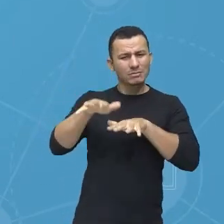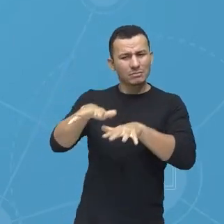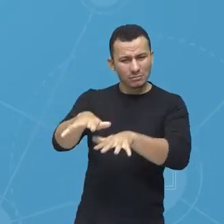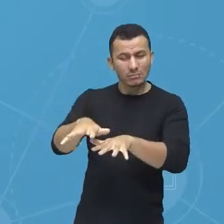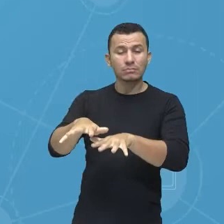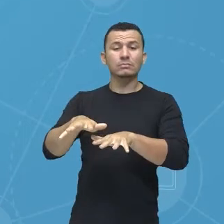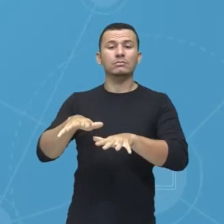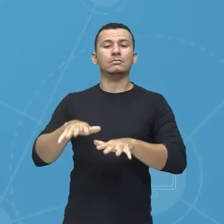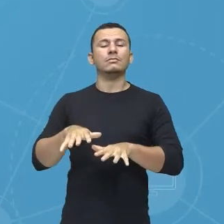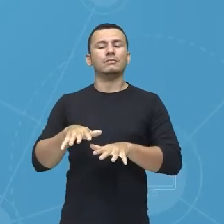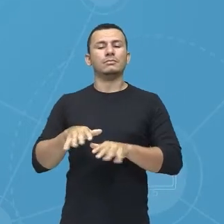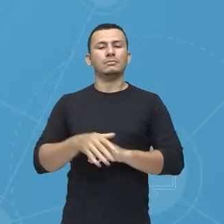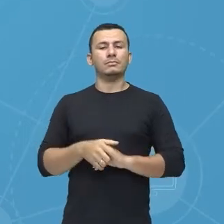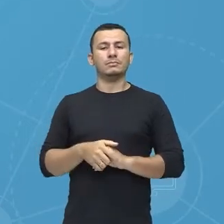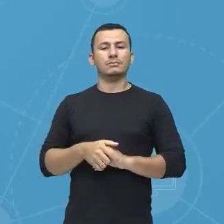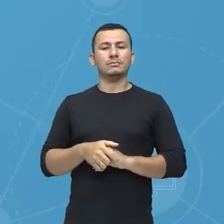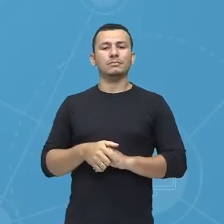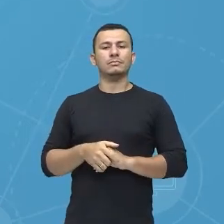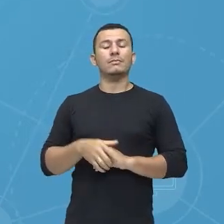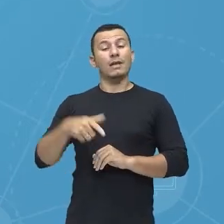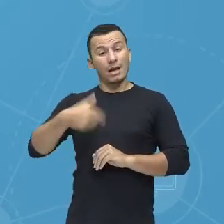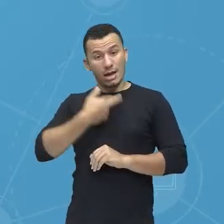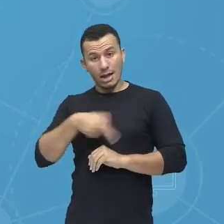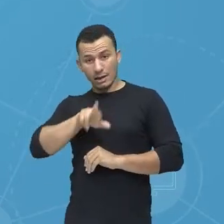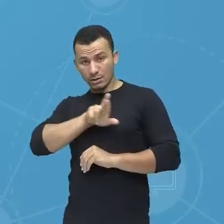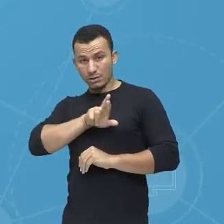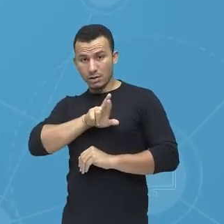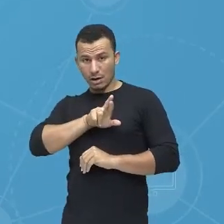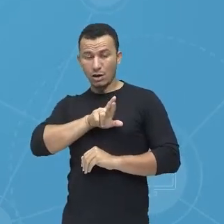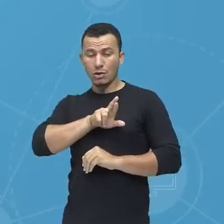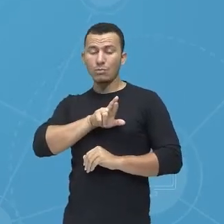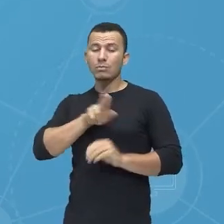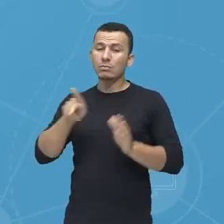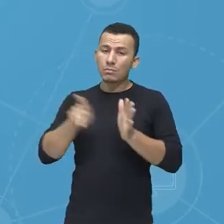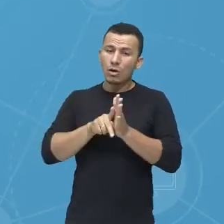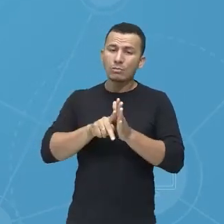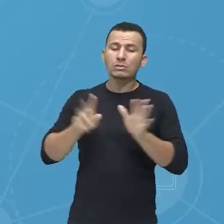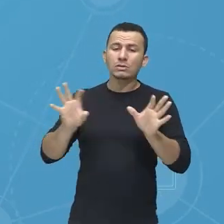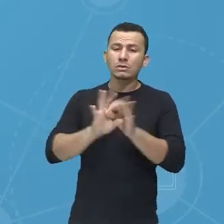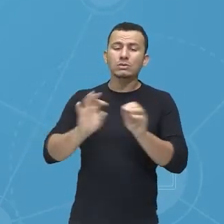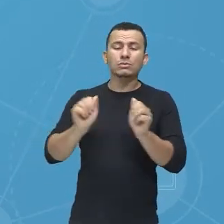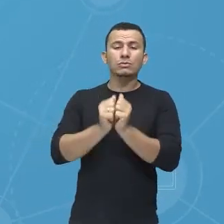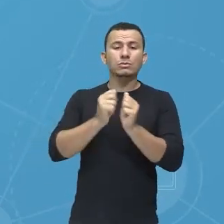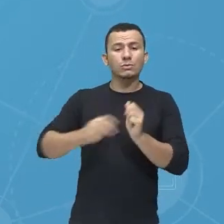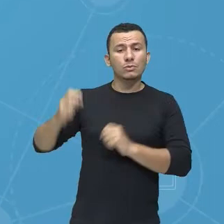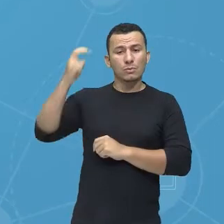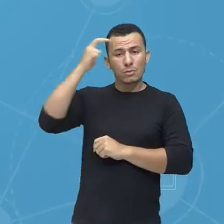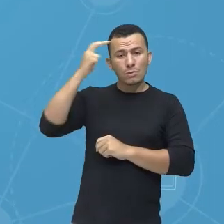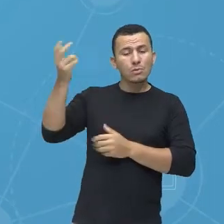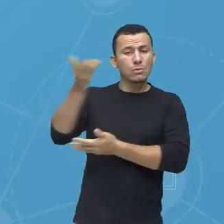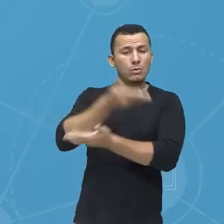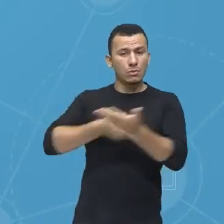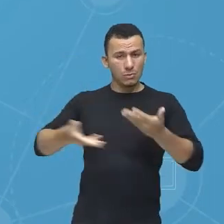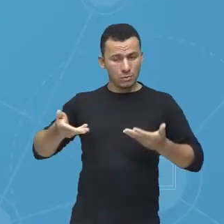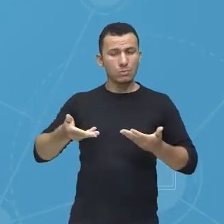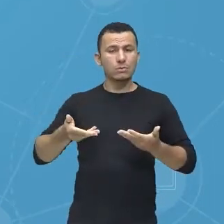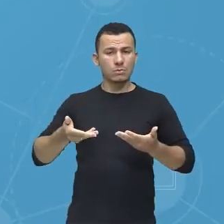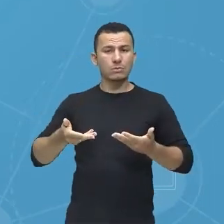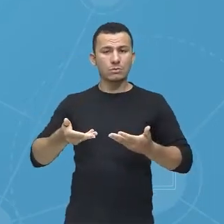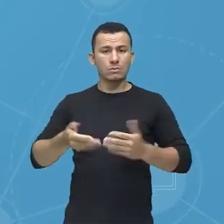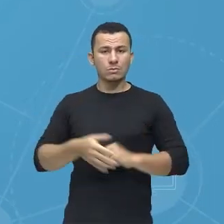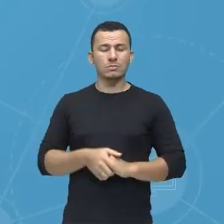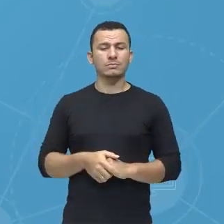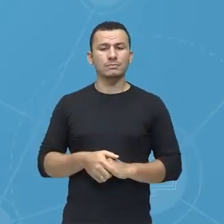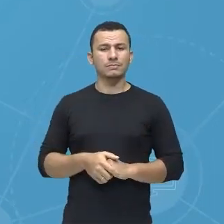são a religião como cultura, que está se expressando como cultura.